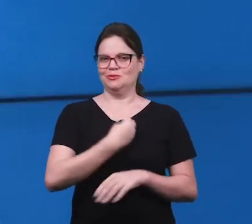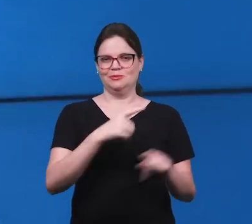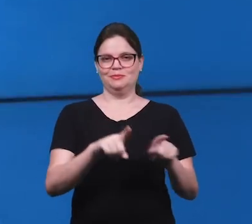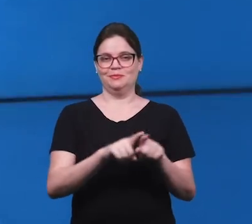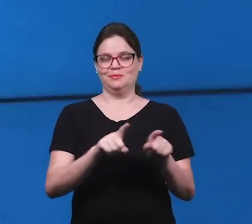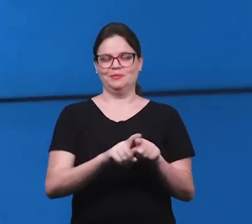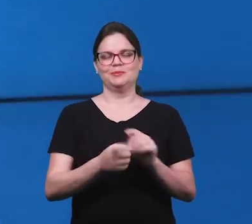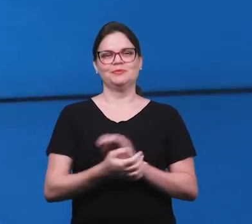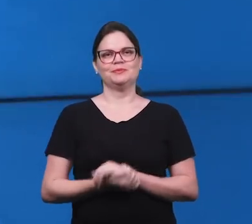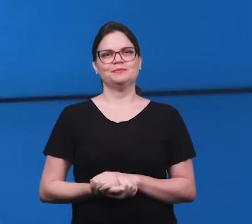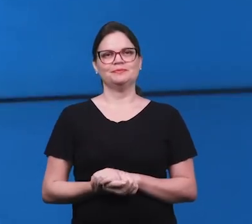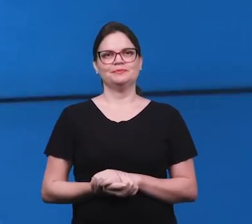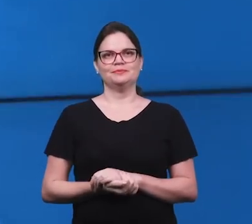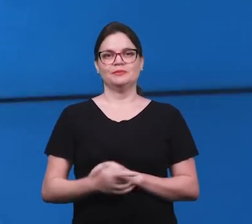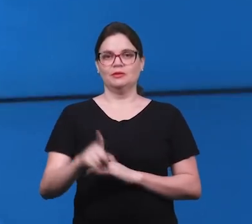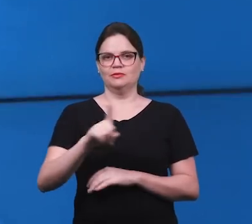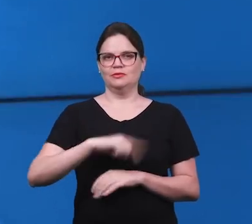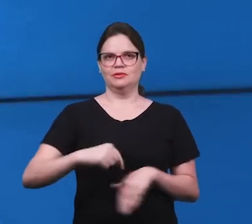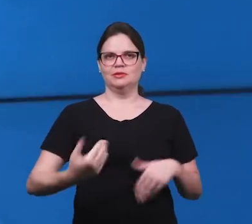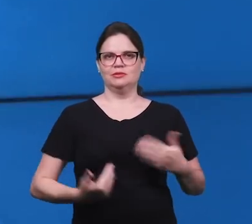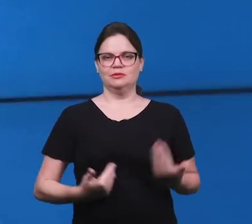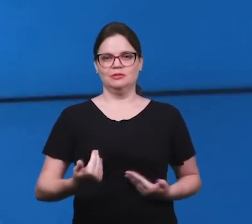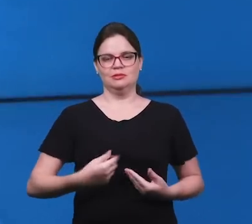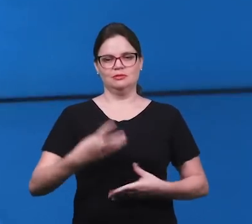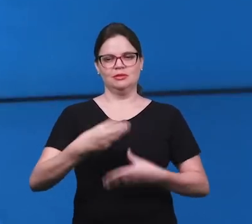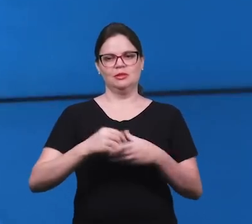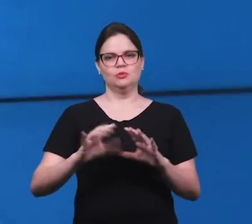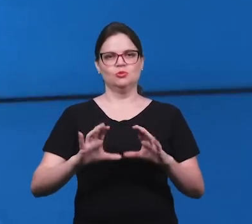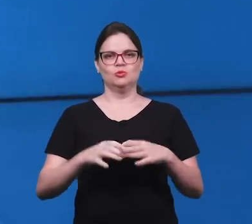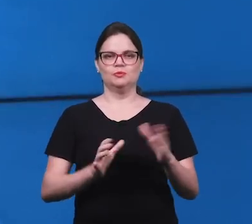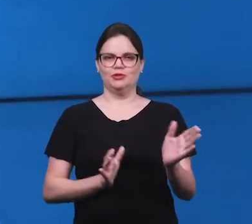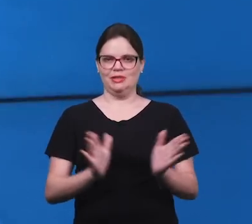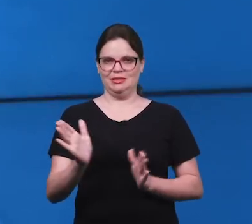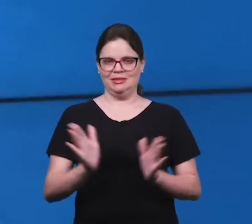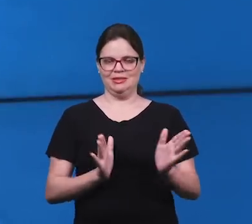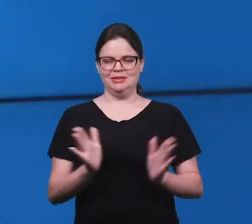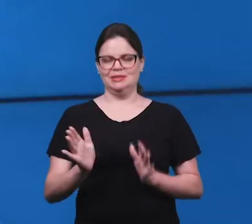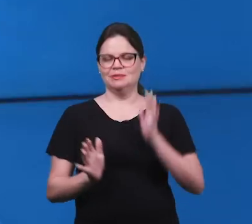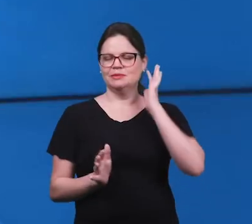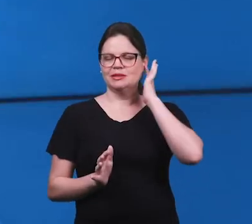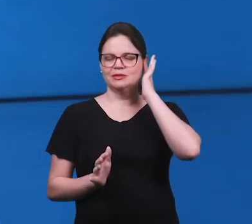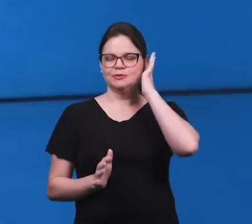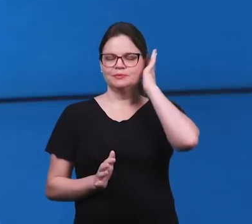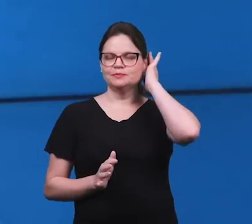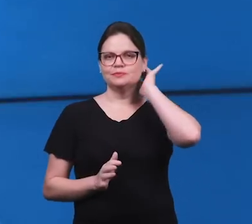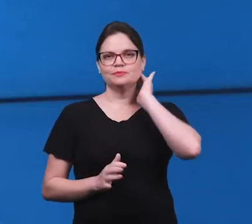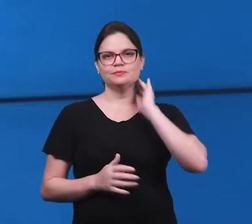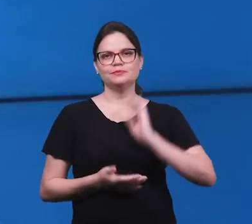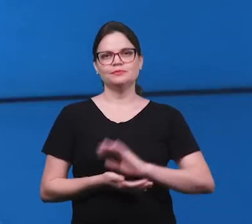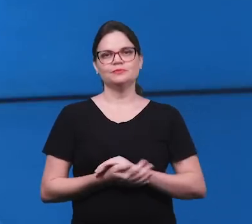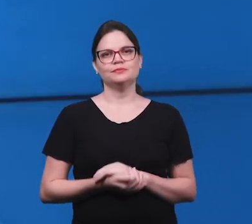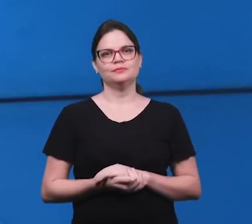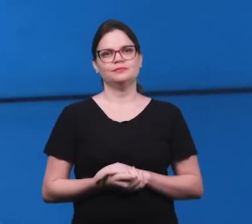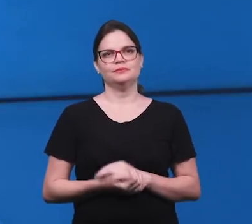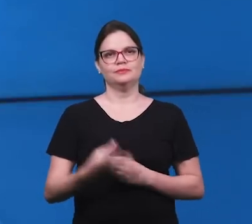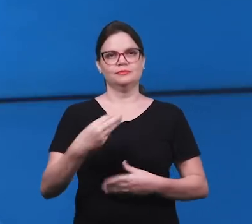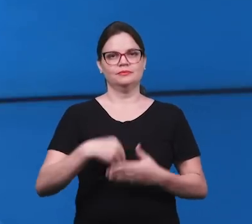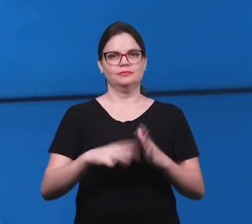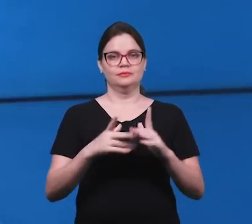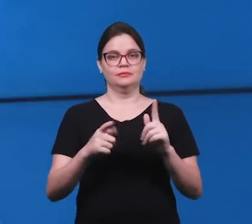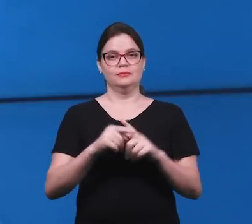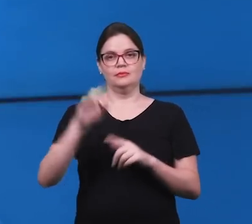vida da Patrícia, nossos irmãos que fazem parte do nosso grupo de acessibilidade nas